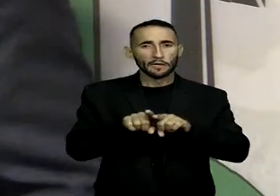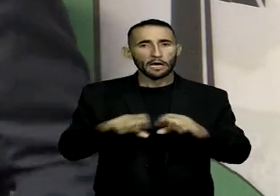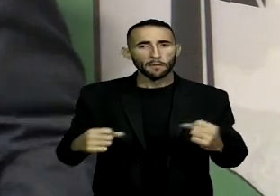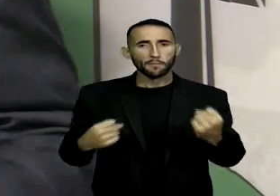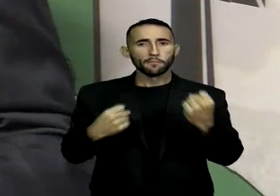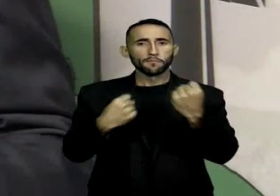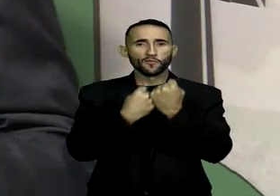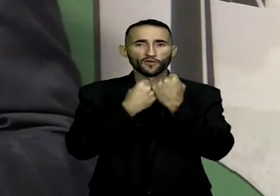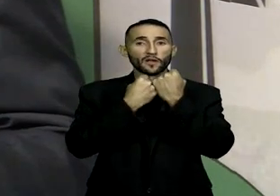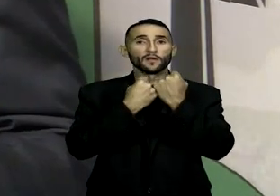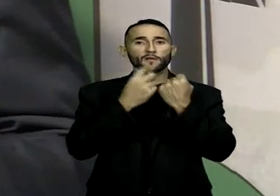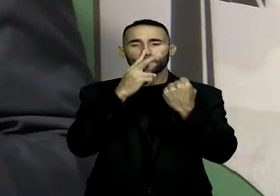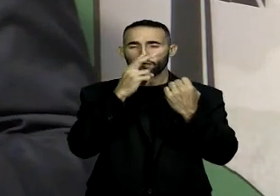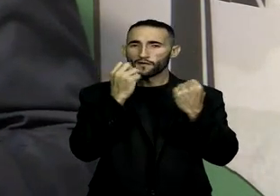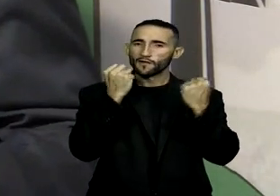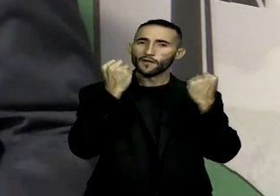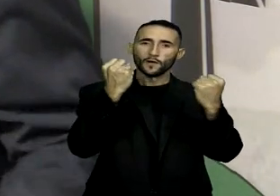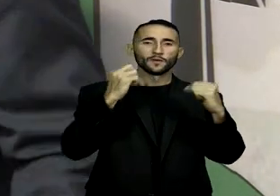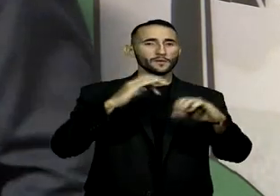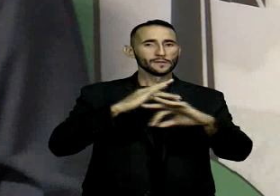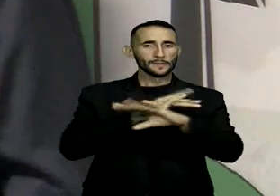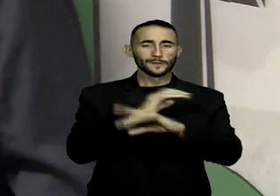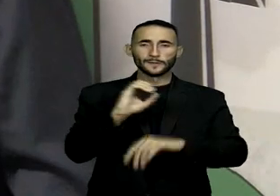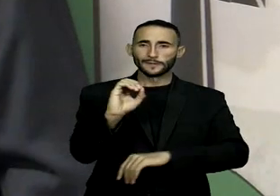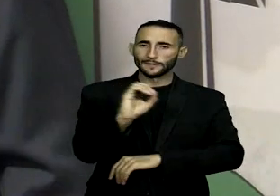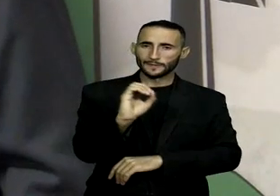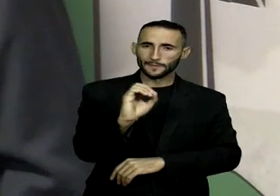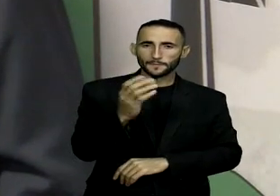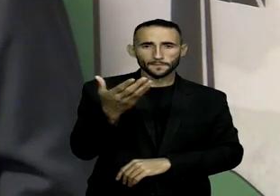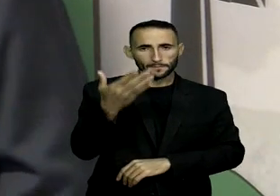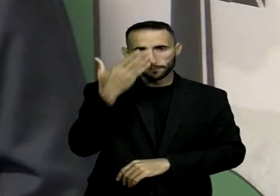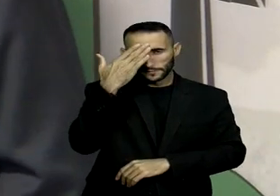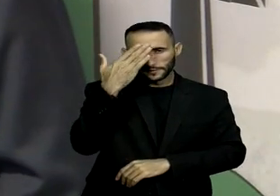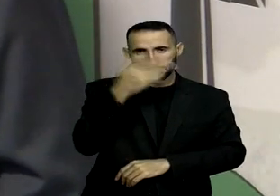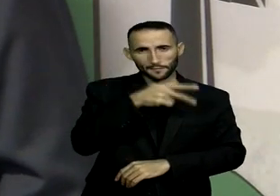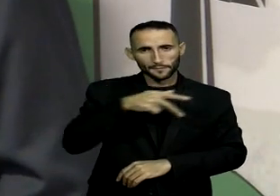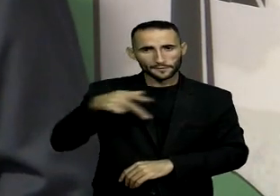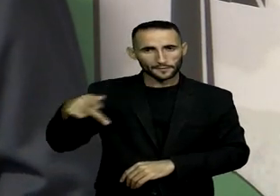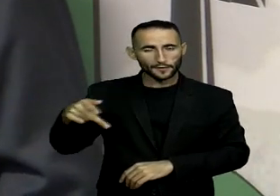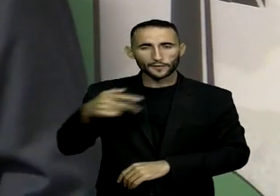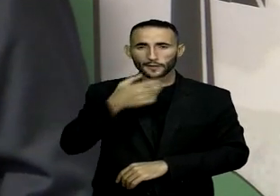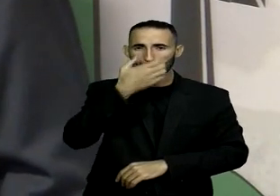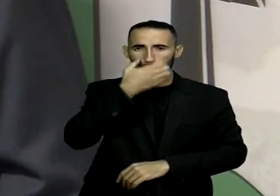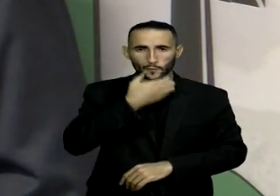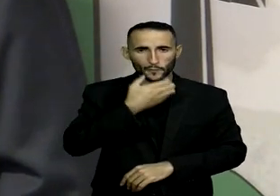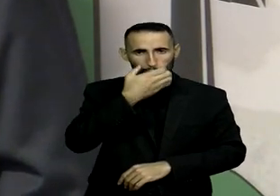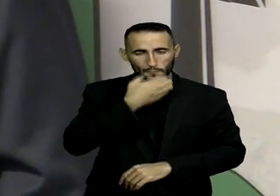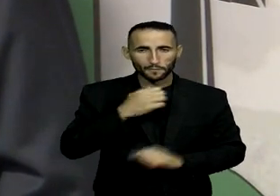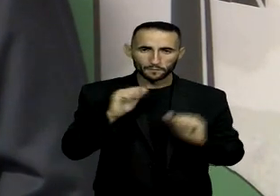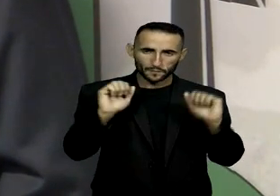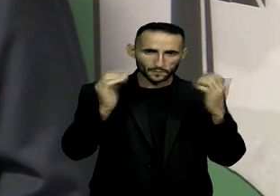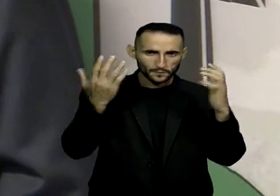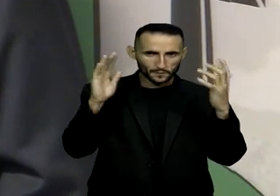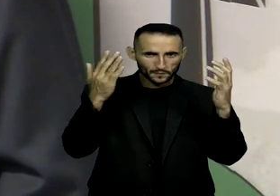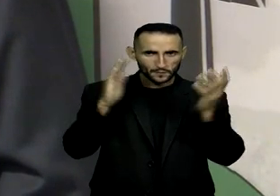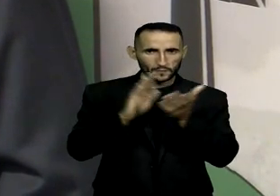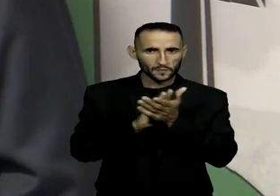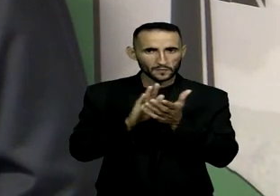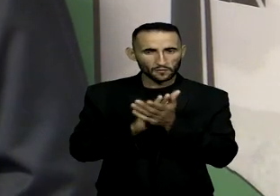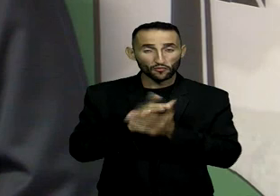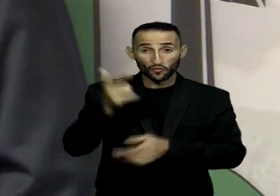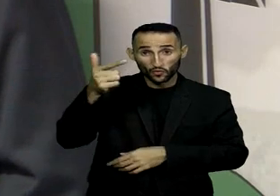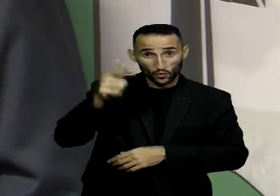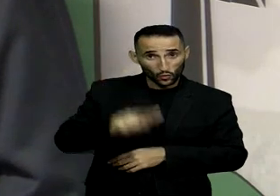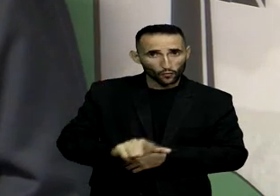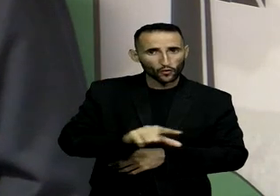nosso município. Quero parabenizar aqui o nosso presidente, Carmônio Bassos, e também acertou mais